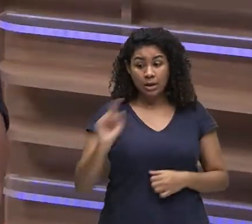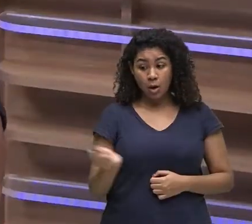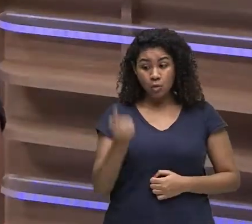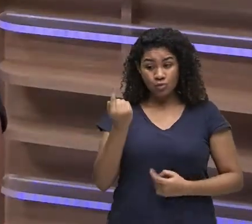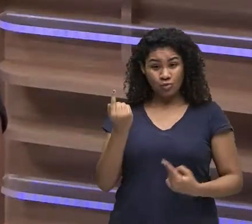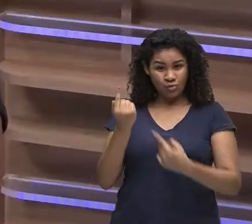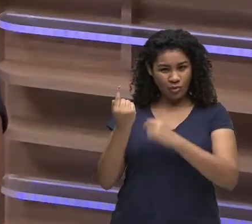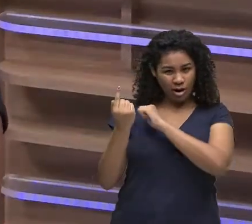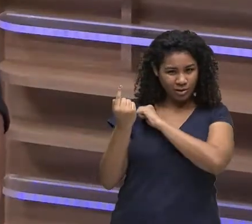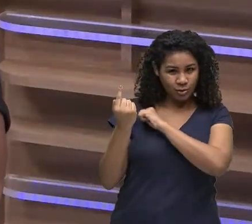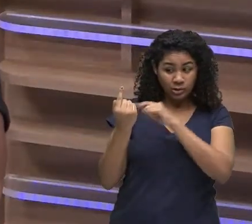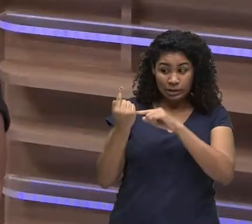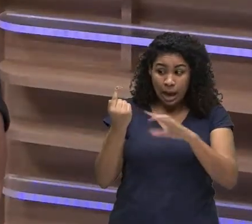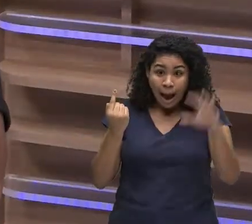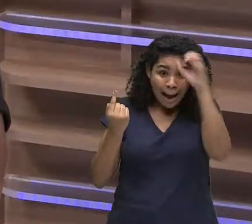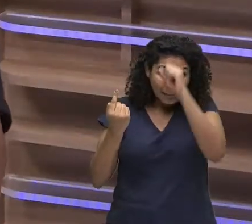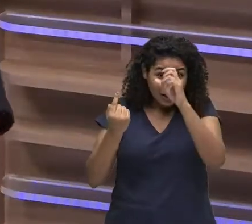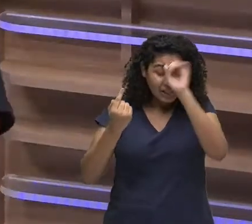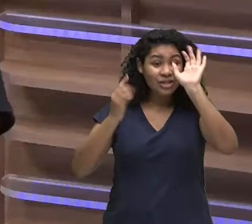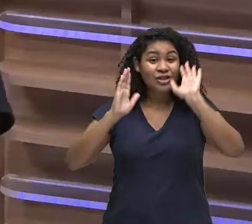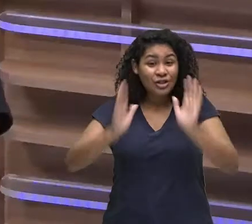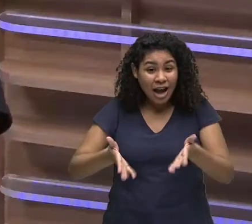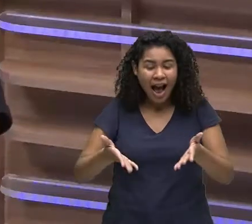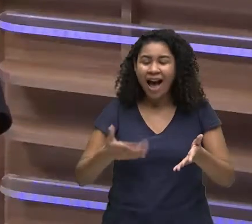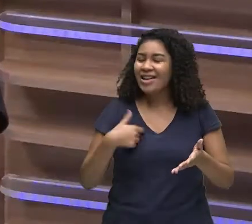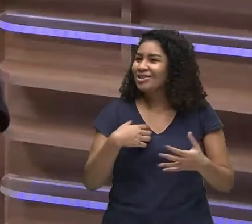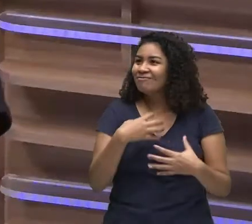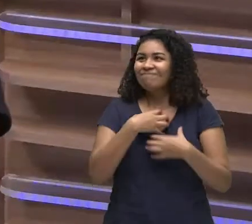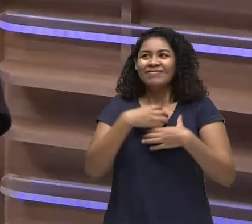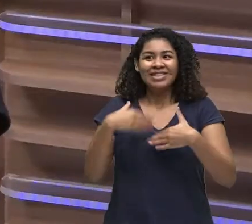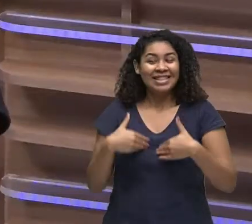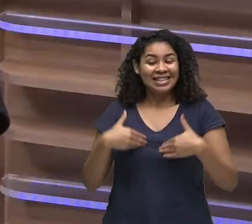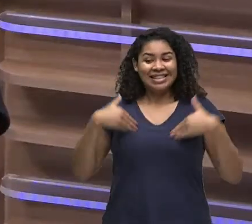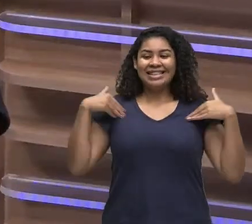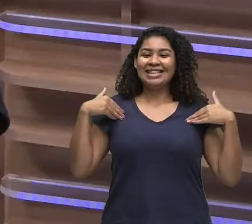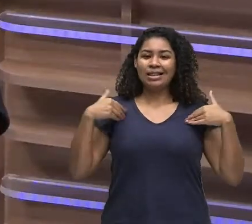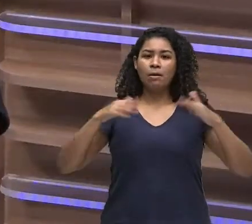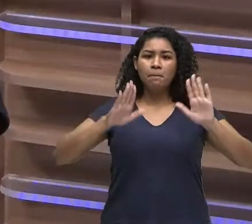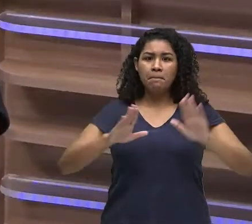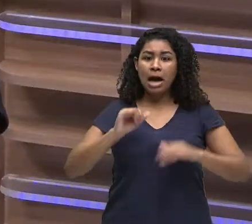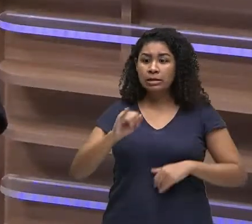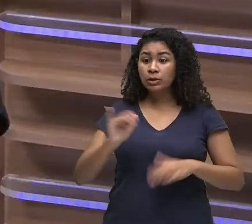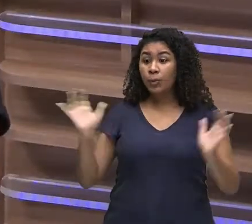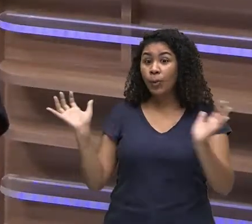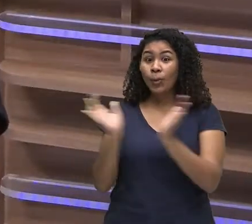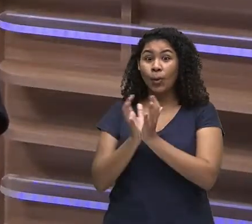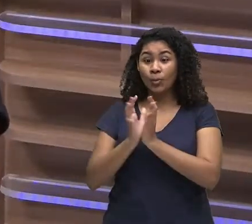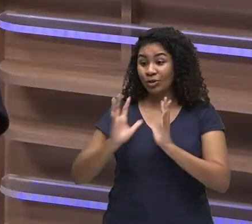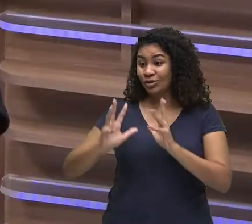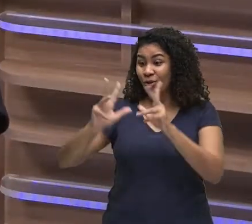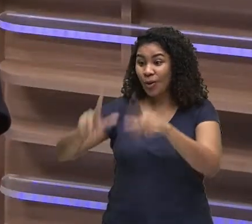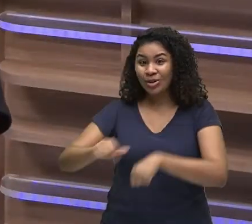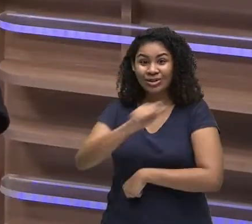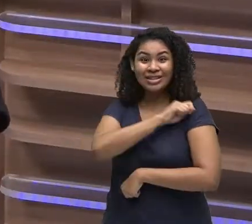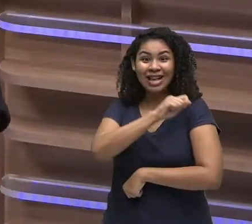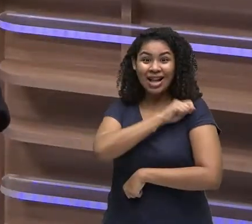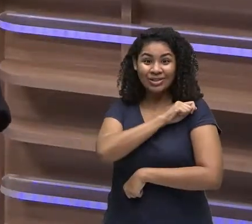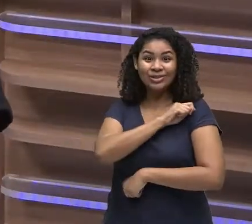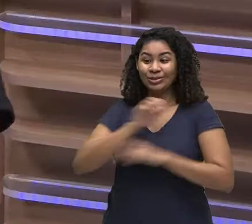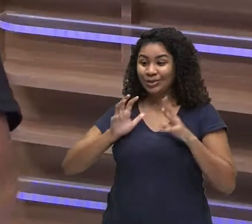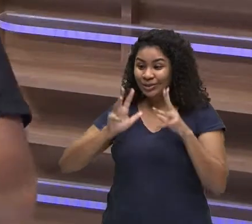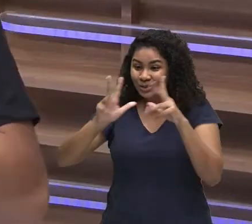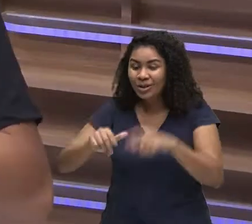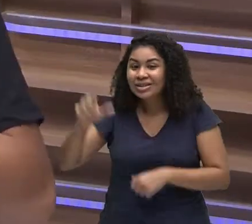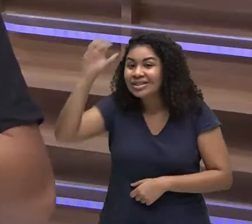já fica super feliz. Mas imagina todos tomando posse, se apropriando dessa premissa, né? Poxa, eu vou agir